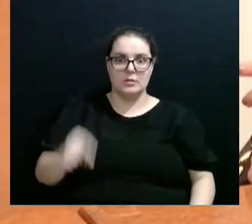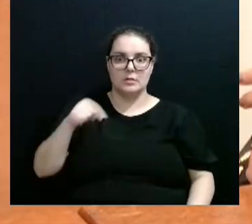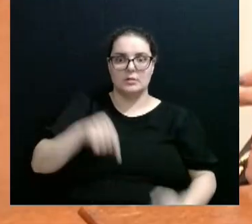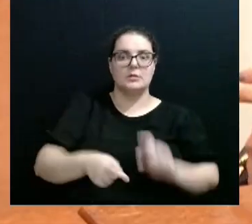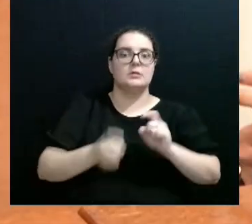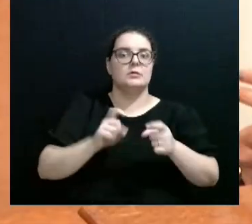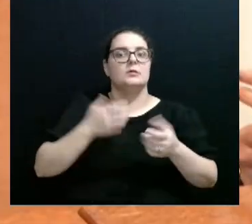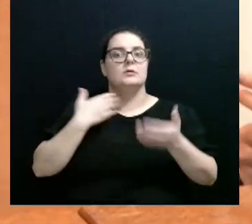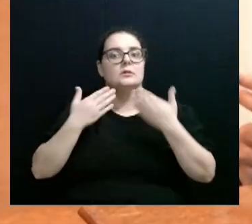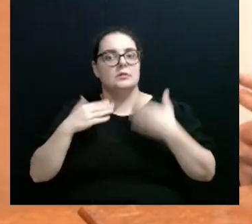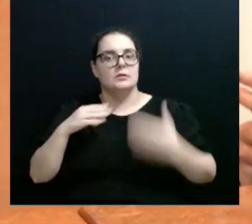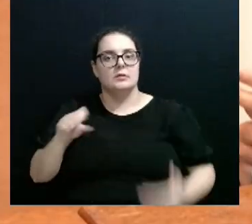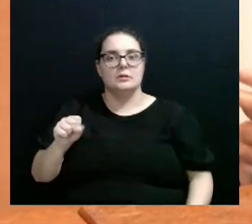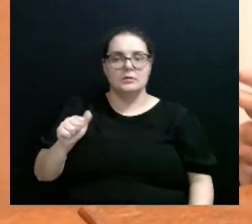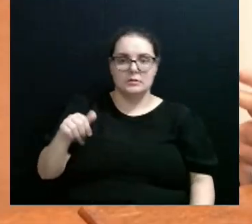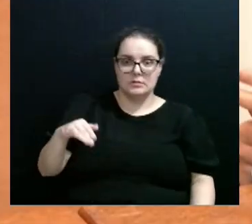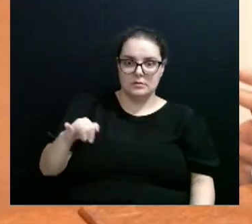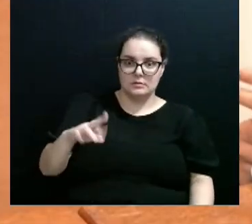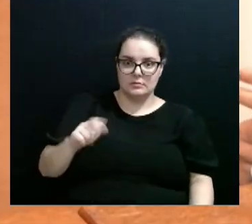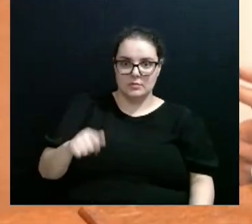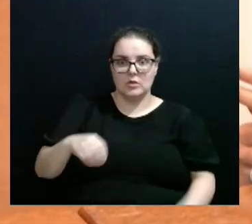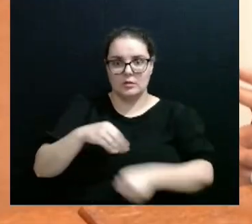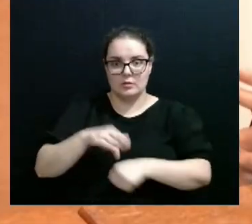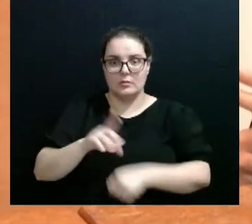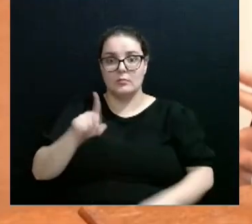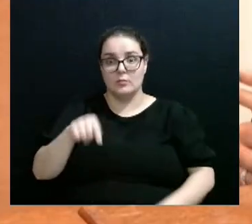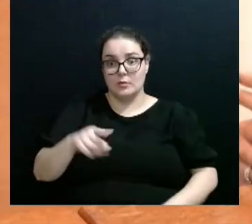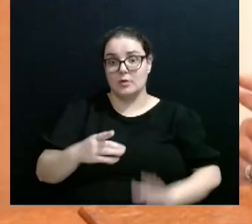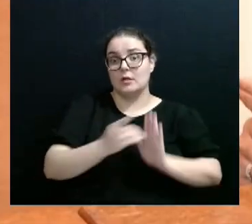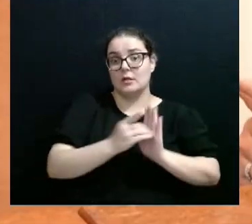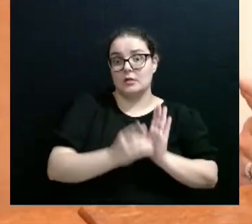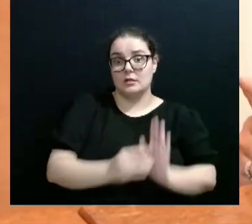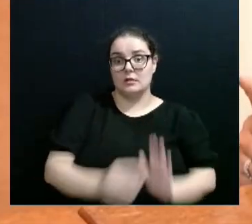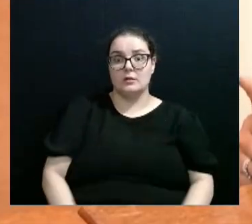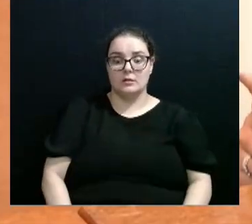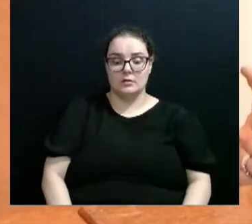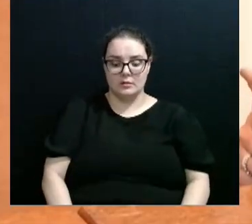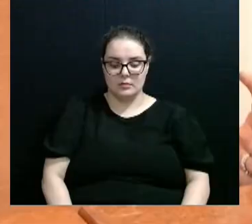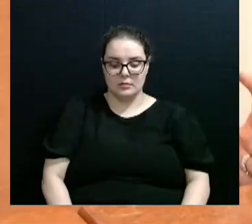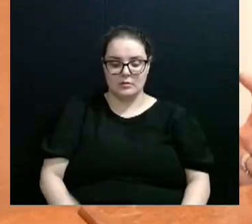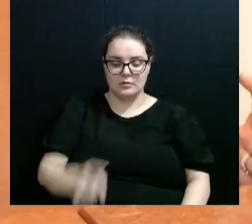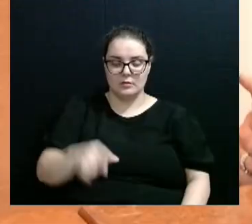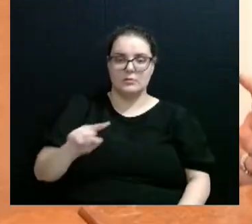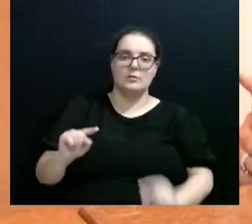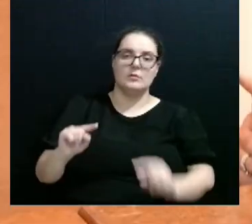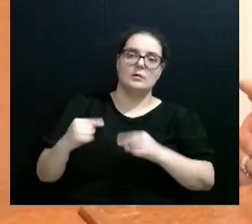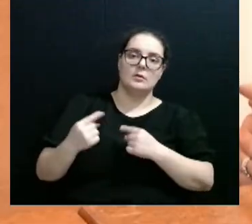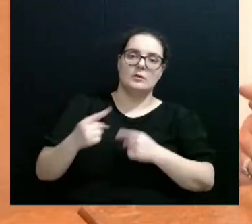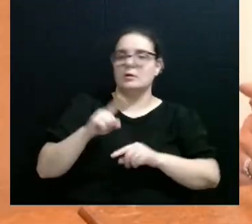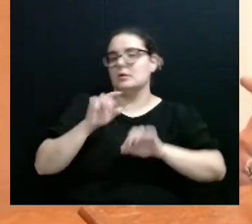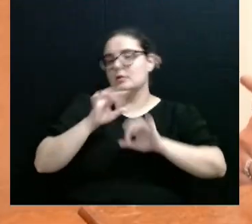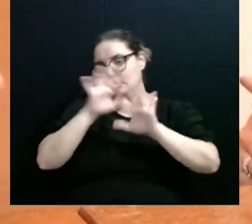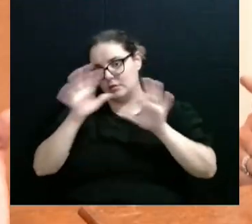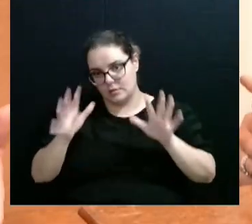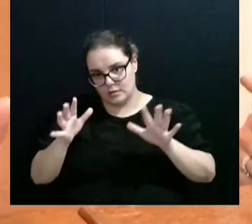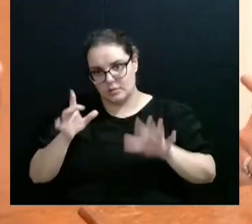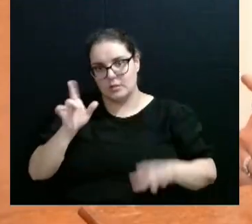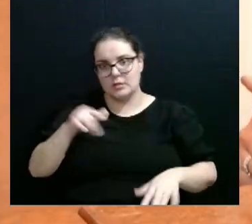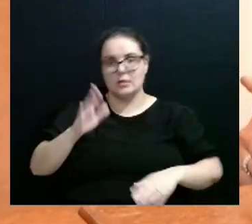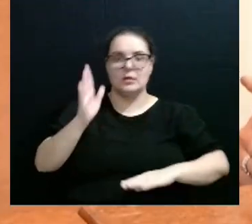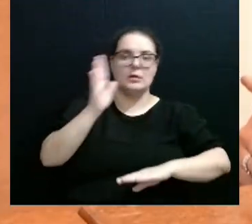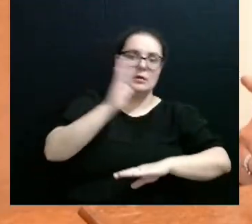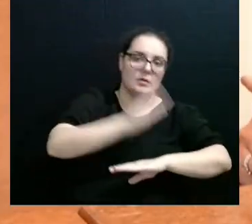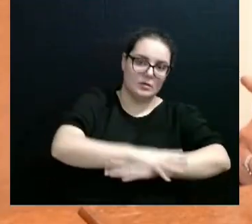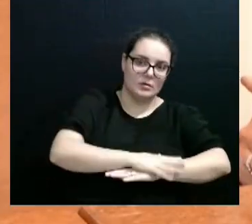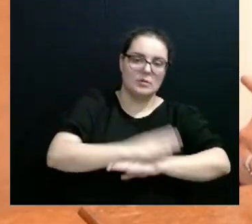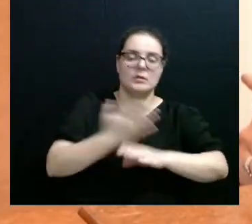Caçamira, encaminhar, porque é decreto, e vocês nos provocarem de que não ficou claro que a questão das portas abertas e fechadas, porque se